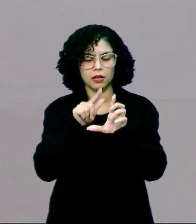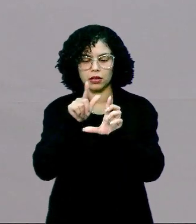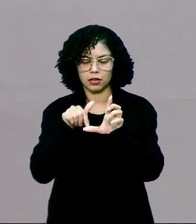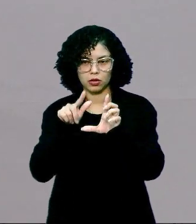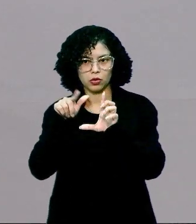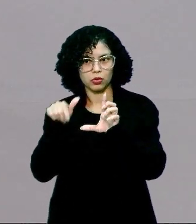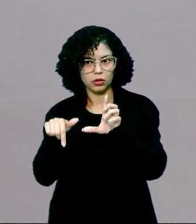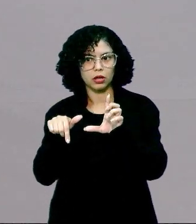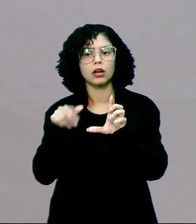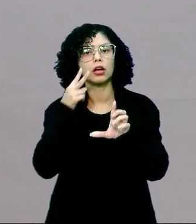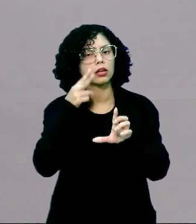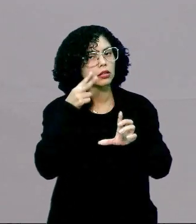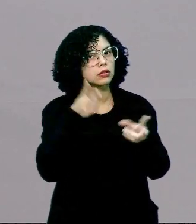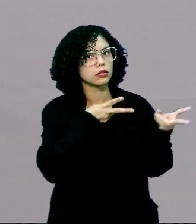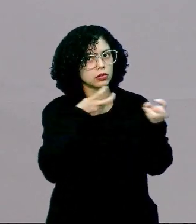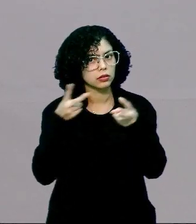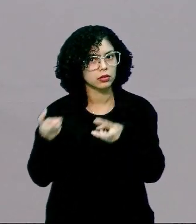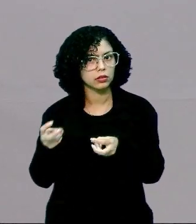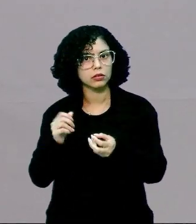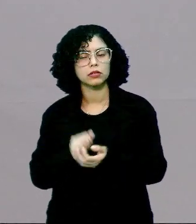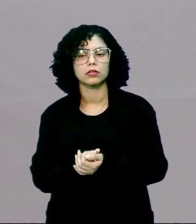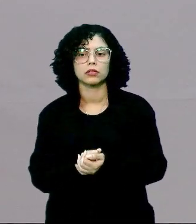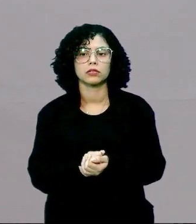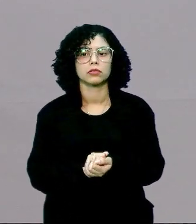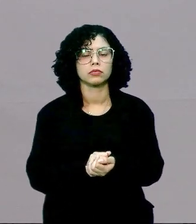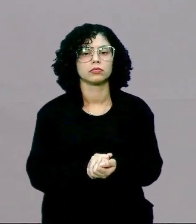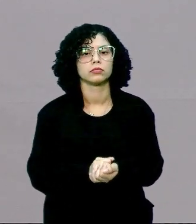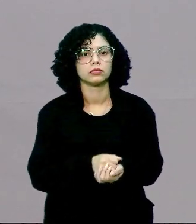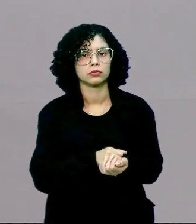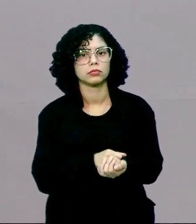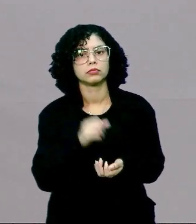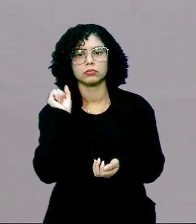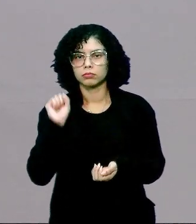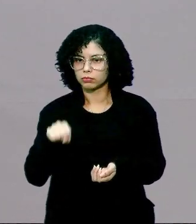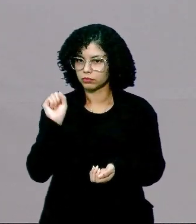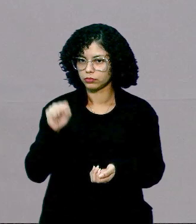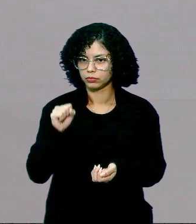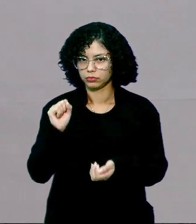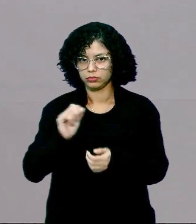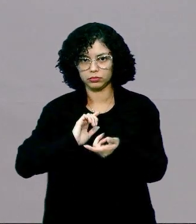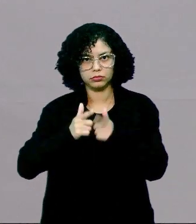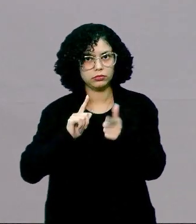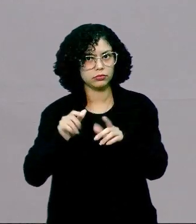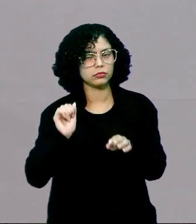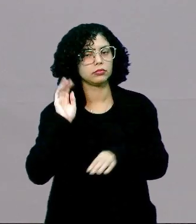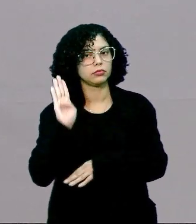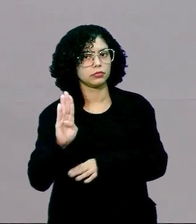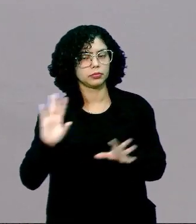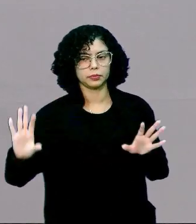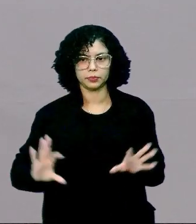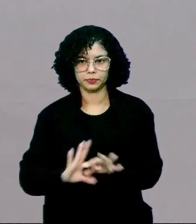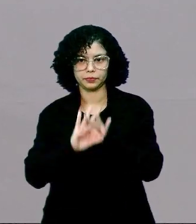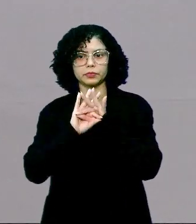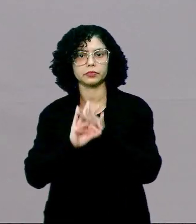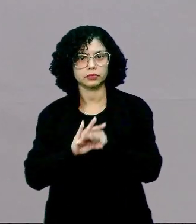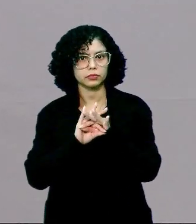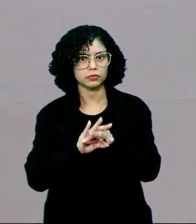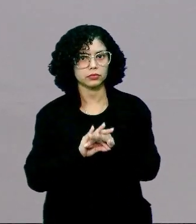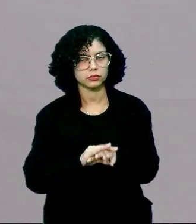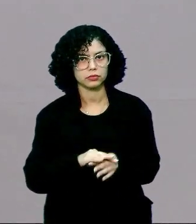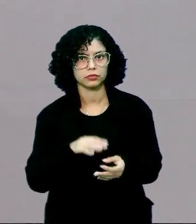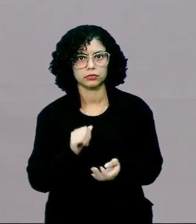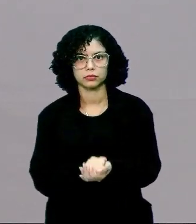ali no início do gráfico, vocês vão perceber sim que a letra B tem algo relacionado com